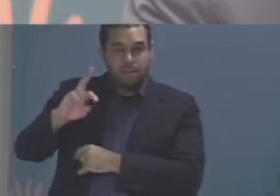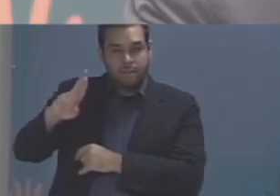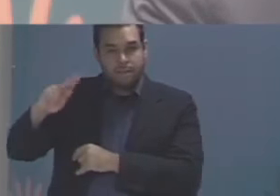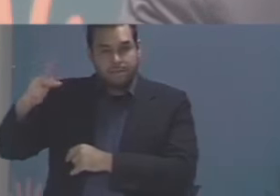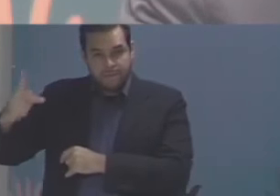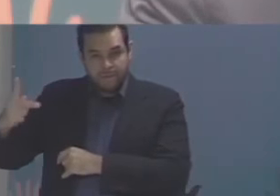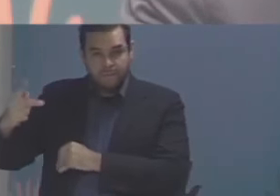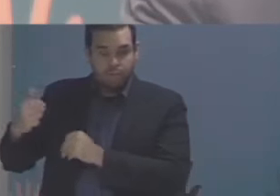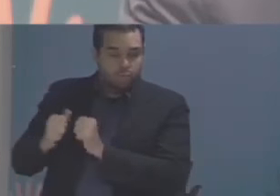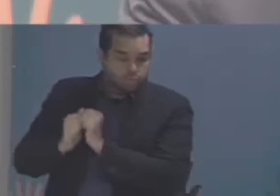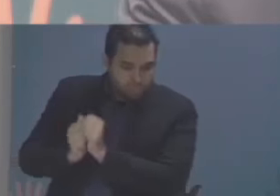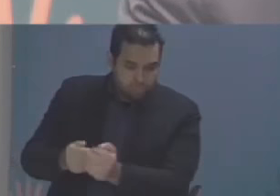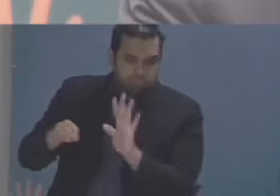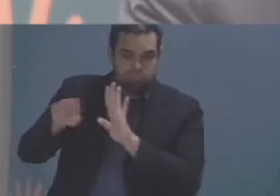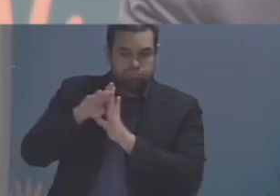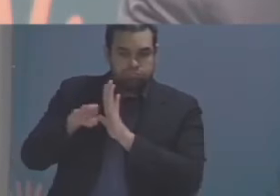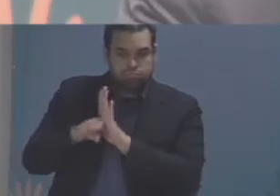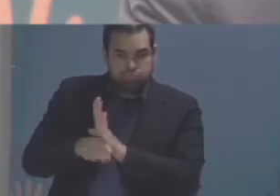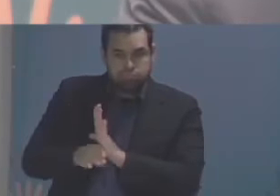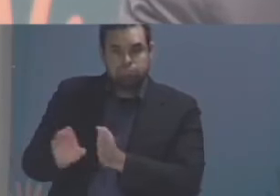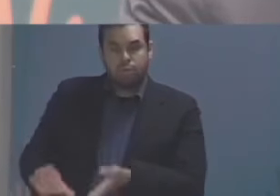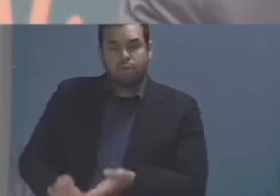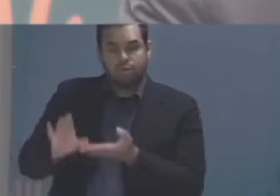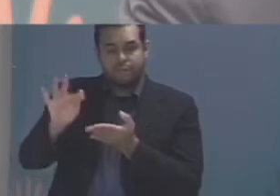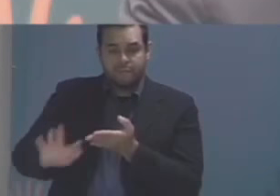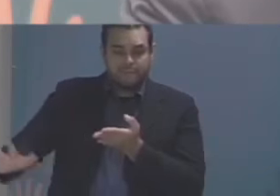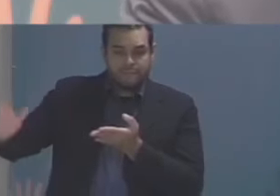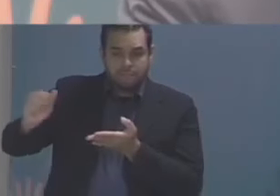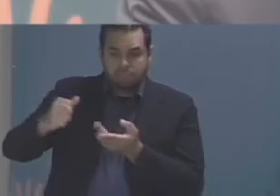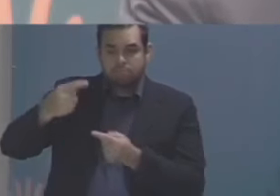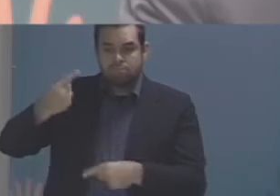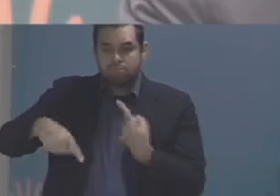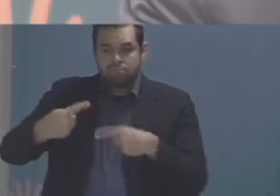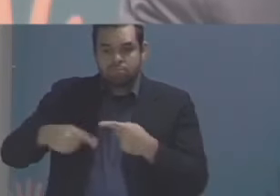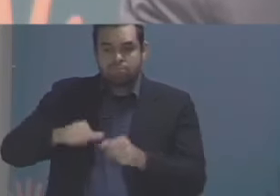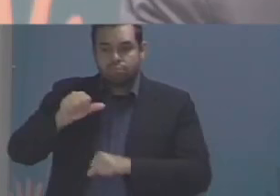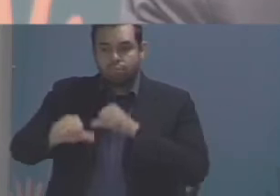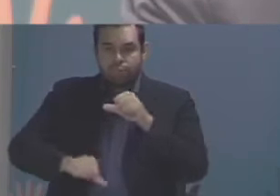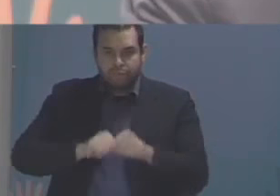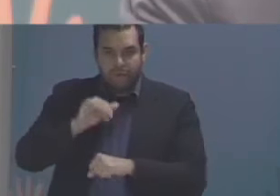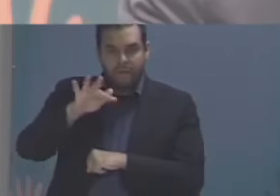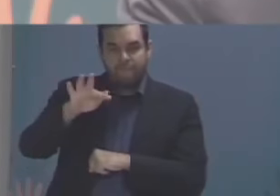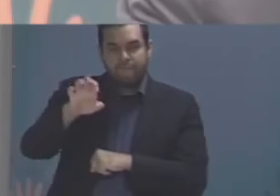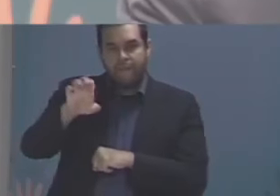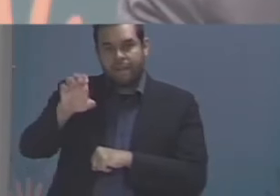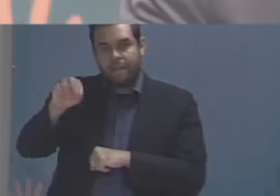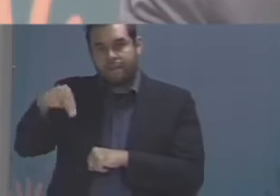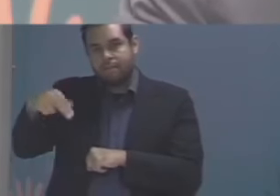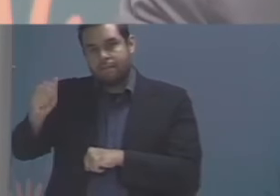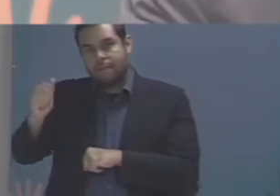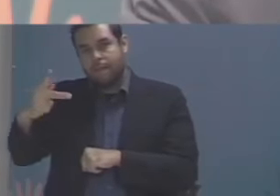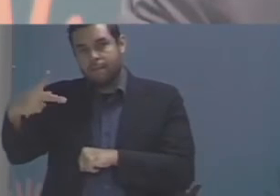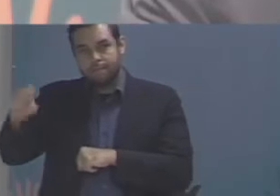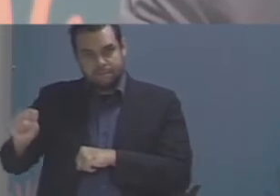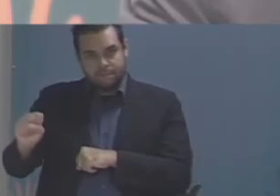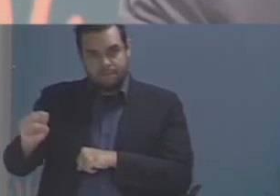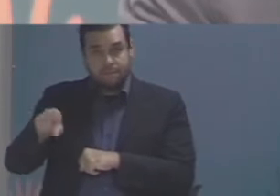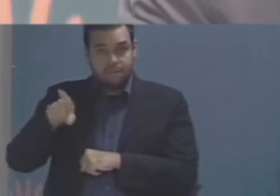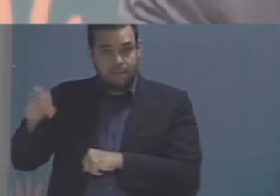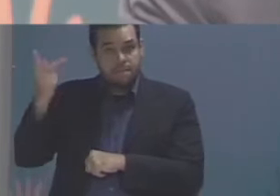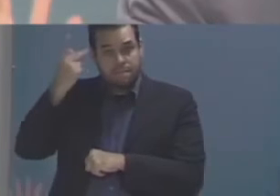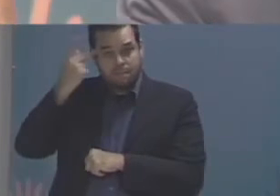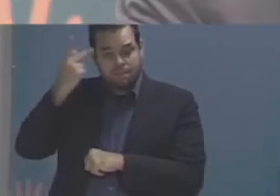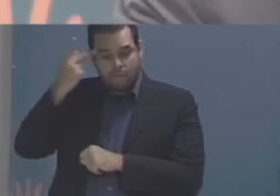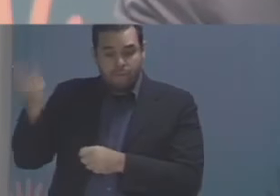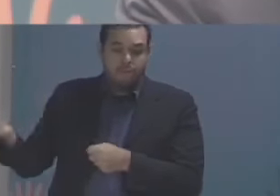pauta, junto com o Conselho Federal de então e diversos outros conselhos, para refundarmos a FENAPS. Fazer com que o Sindicato de São Paulo voltasse para